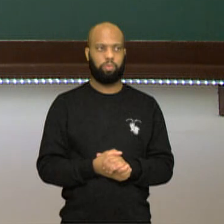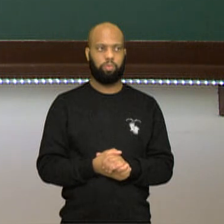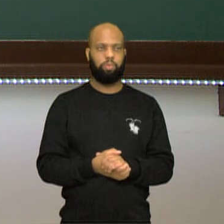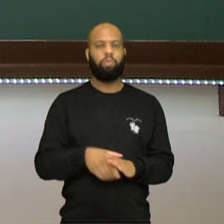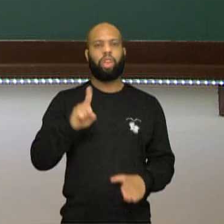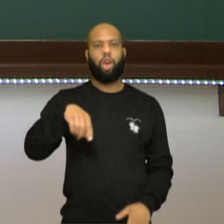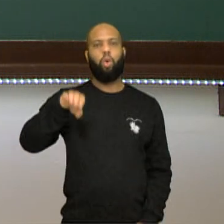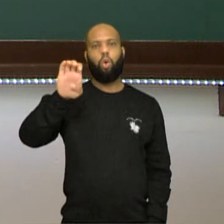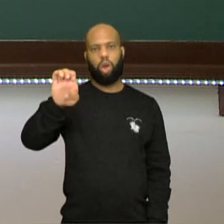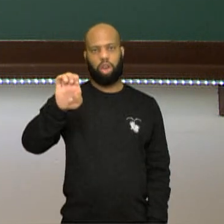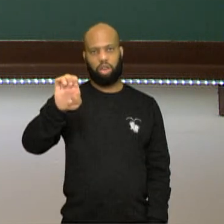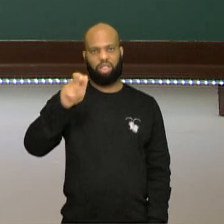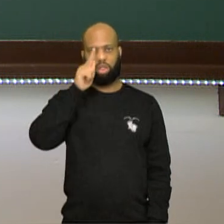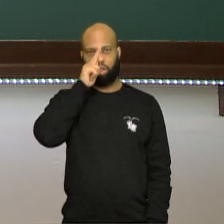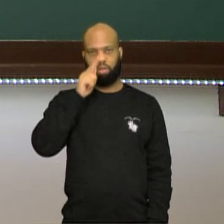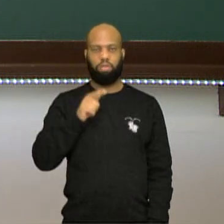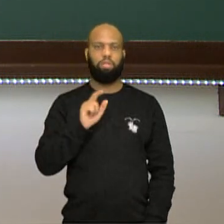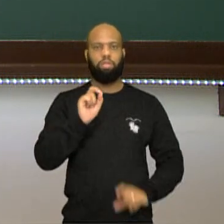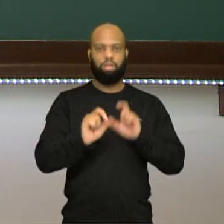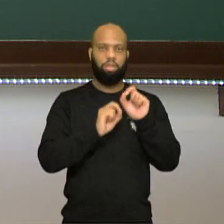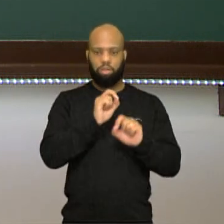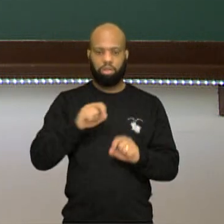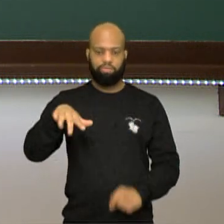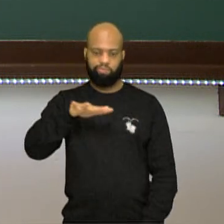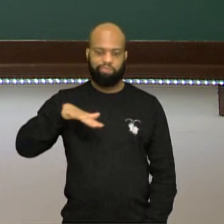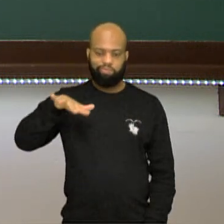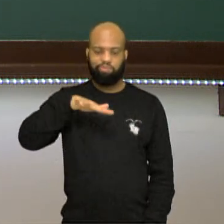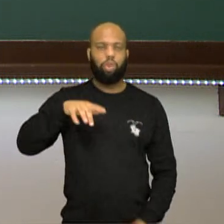que trabalha a permissividade